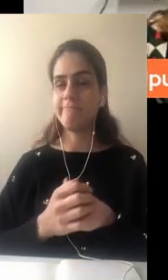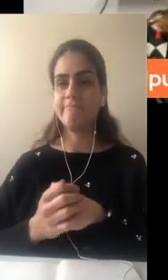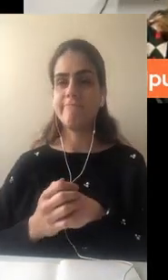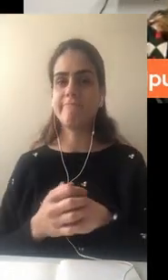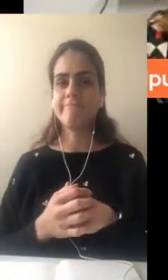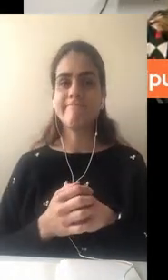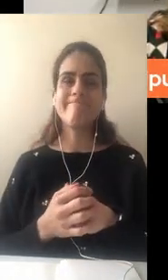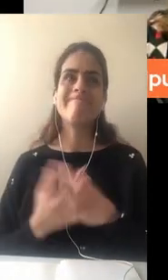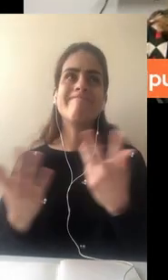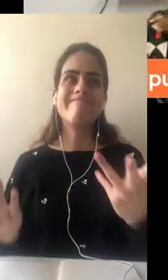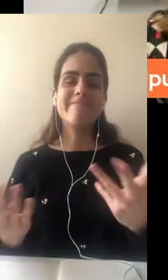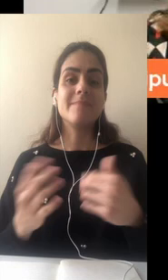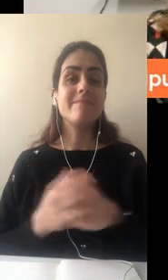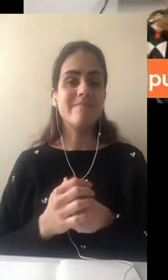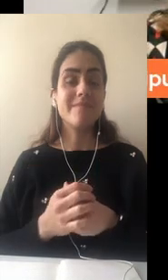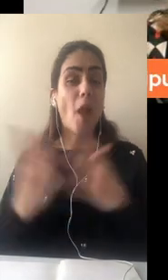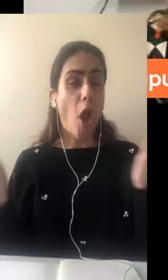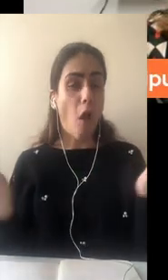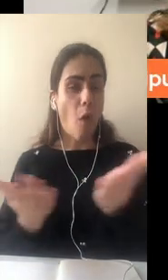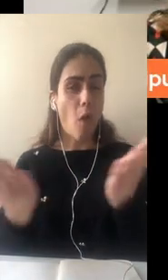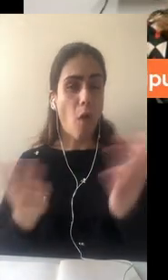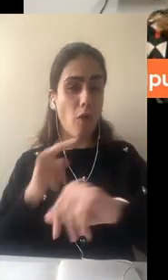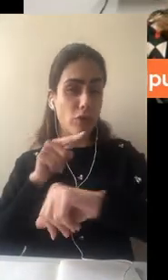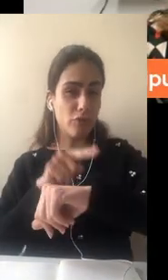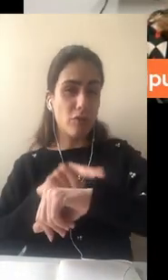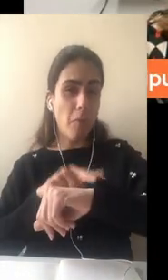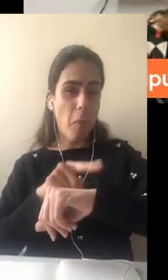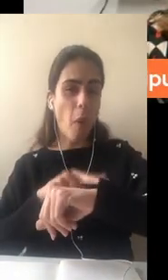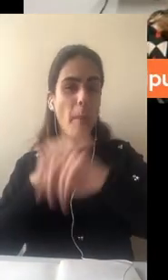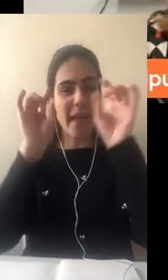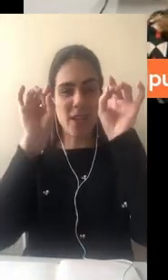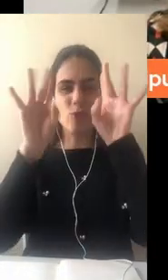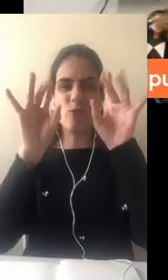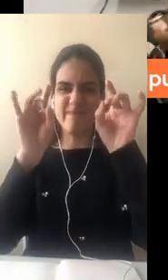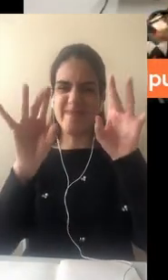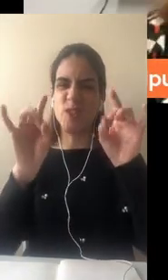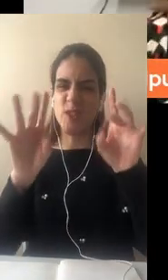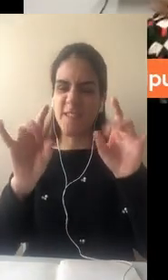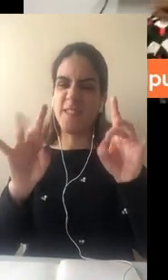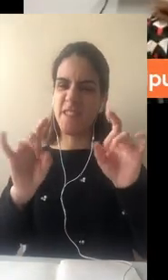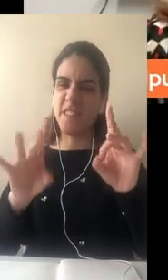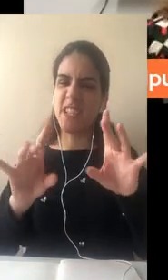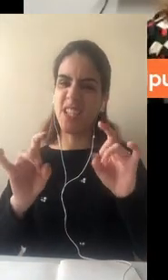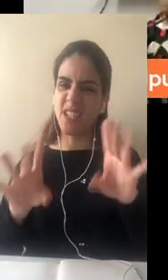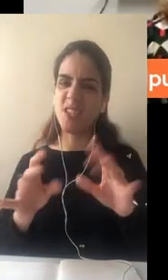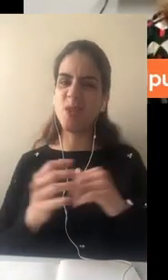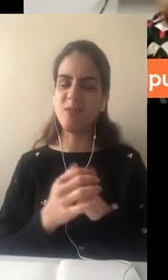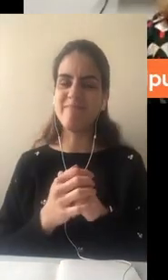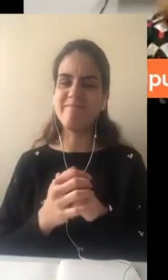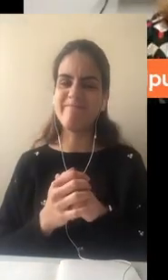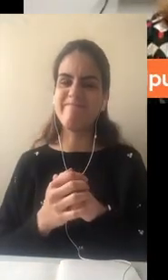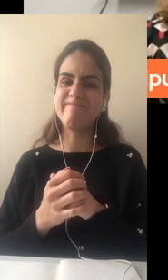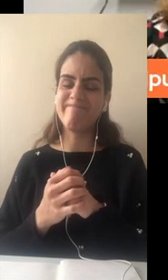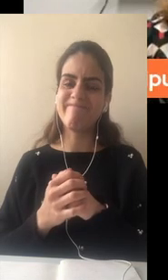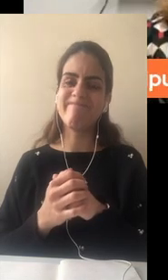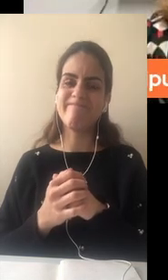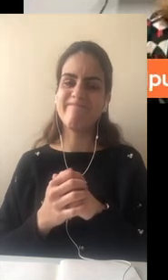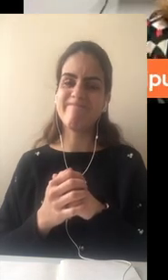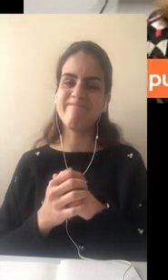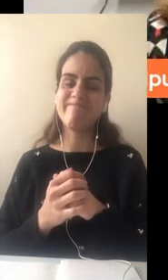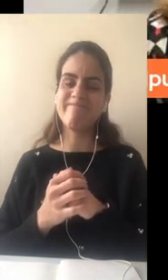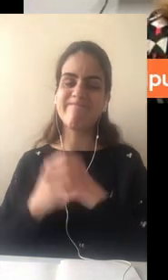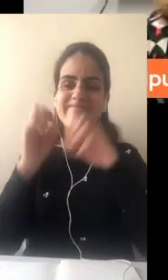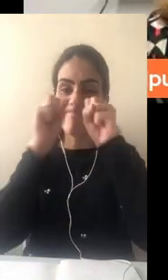sistema vai estar tomado. Irmãos, Jesus está voltando. Os Uhul! sinais estão cada vez mais